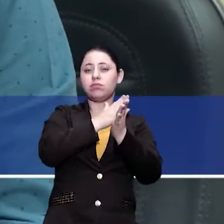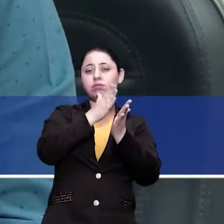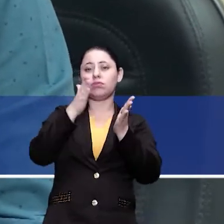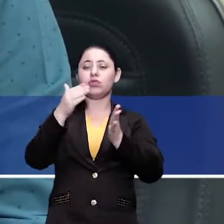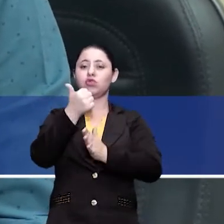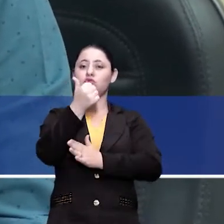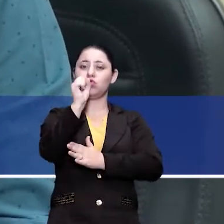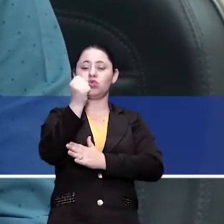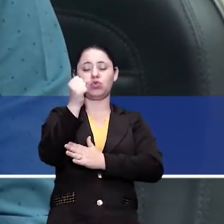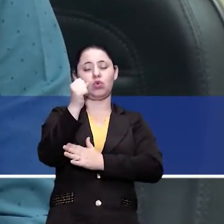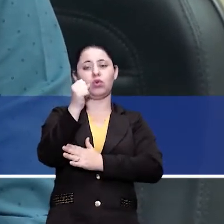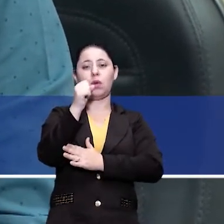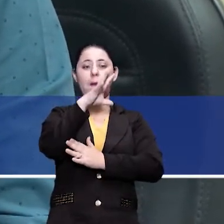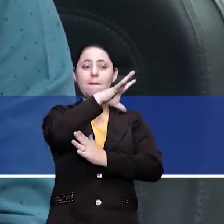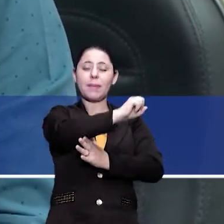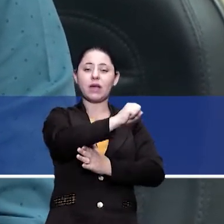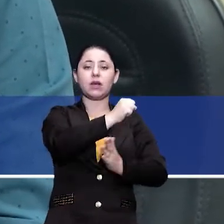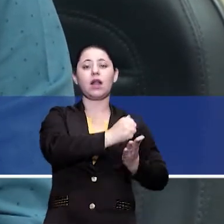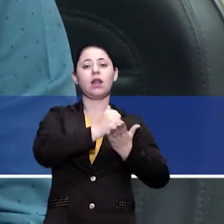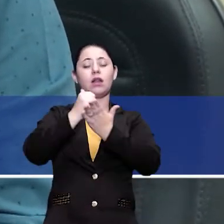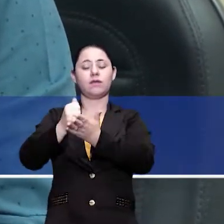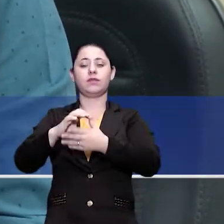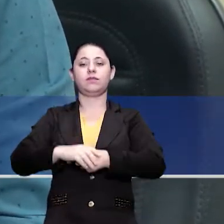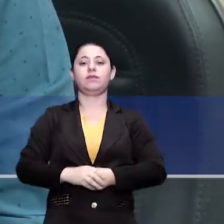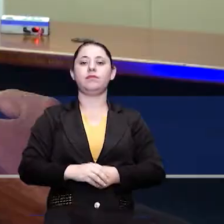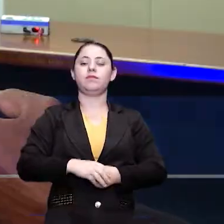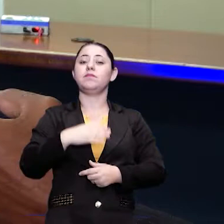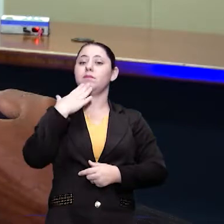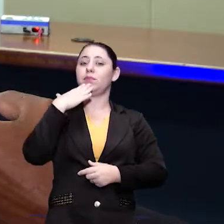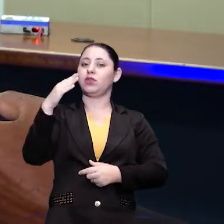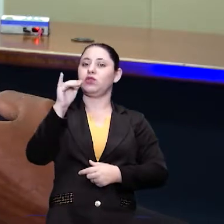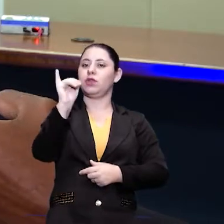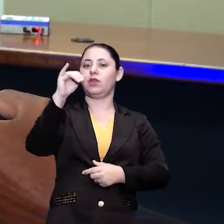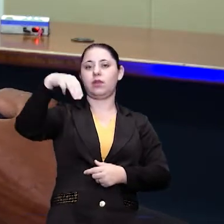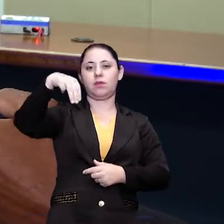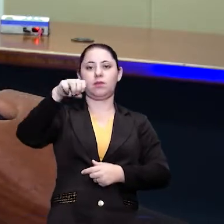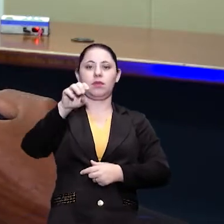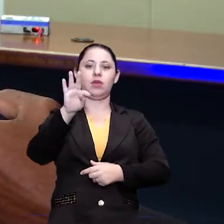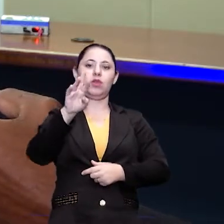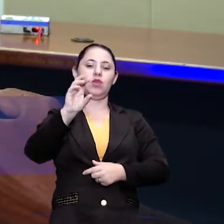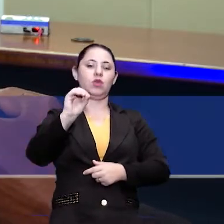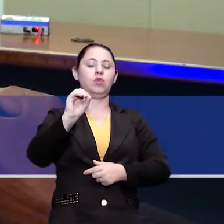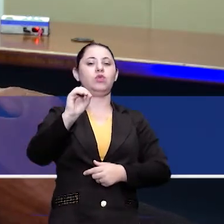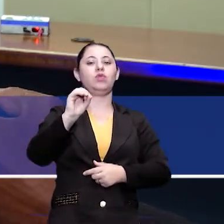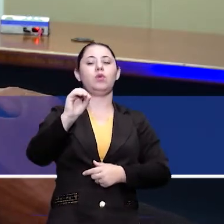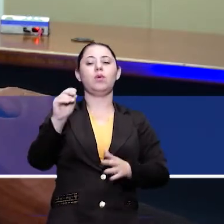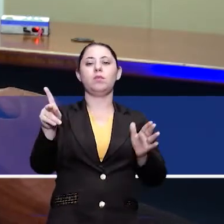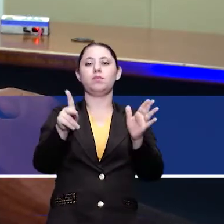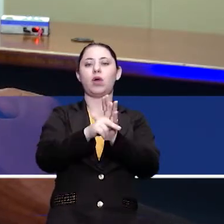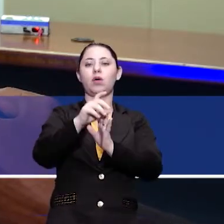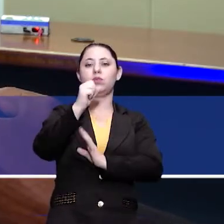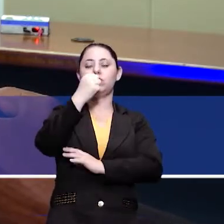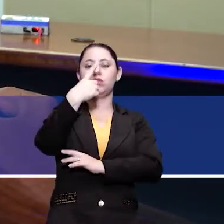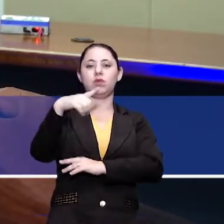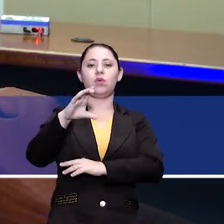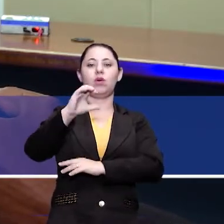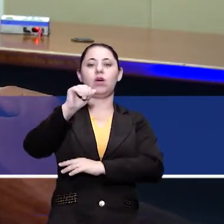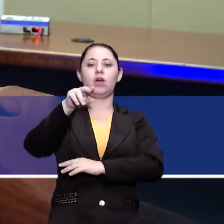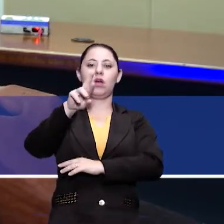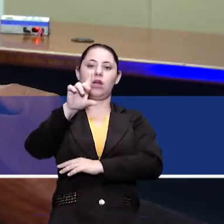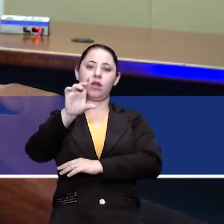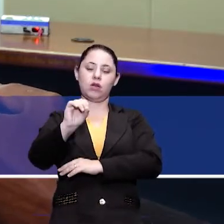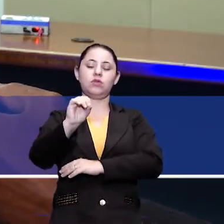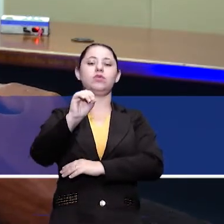a partir do dia 18, para retirar esses relógios. Nós solicitamos também ao Inmetro de São